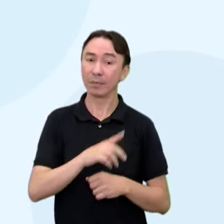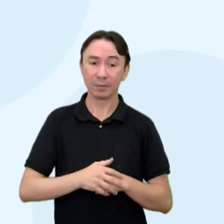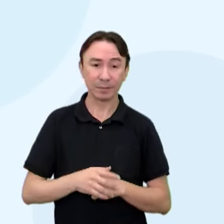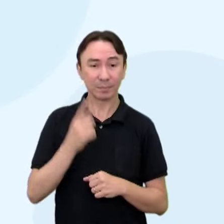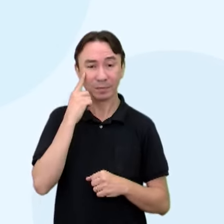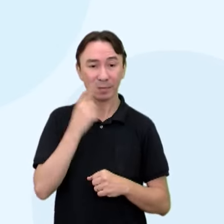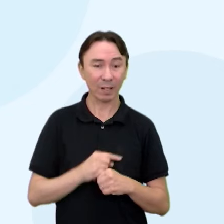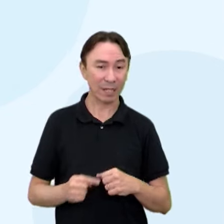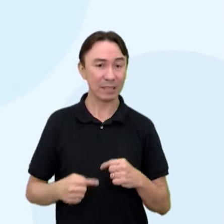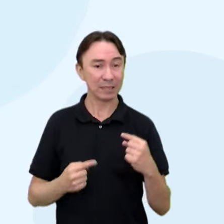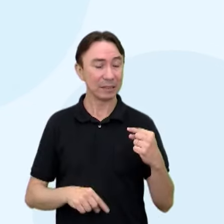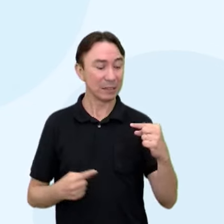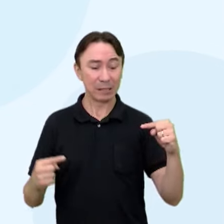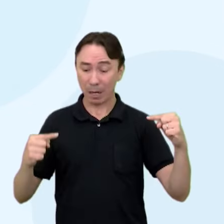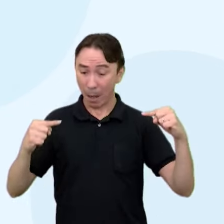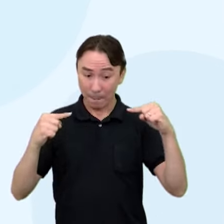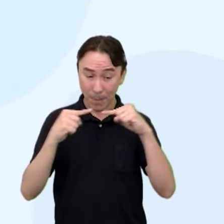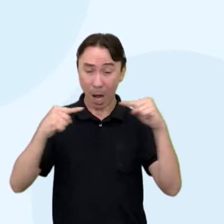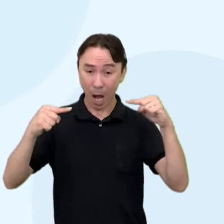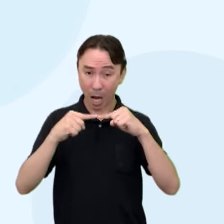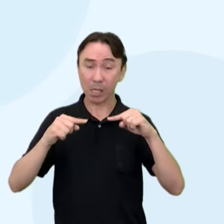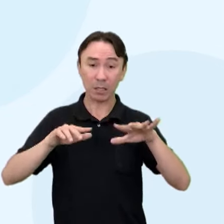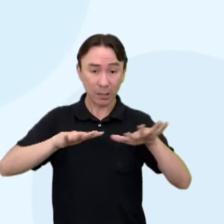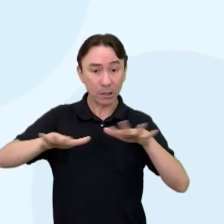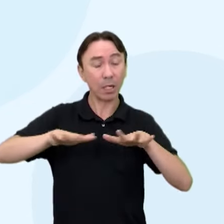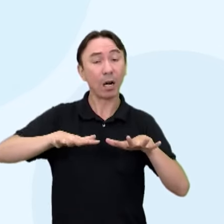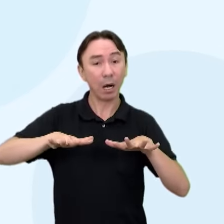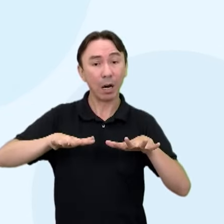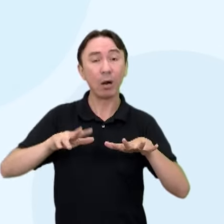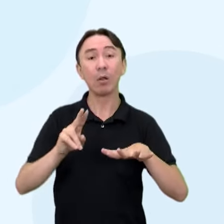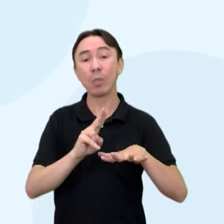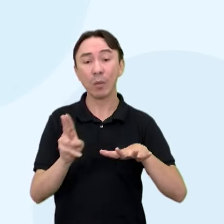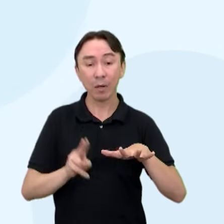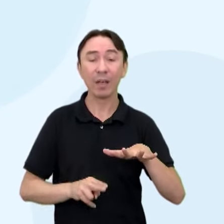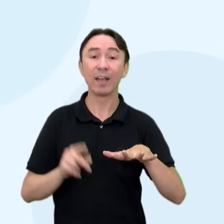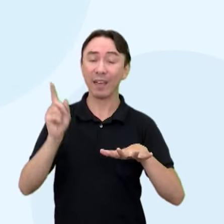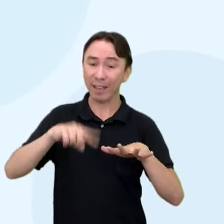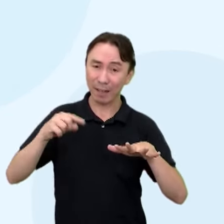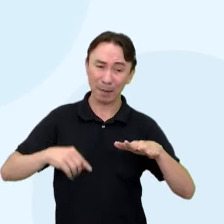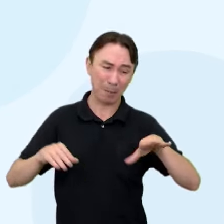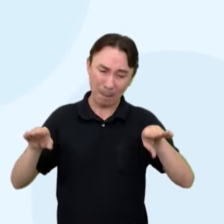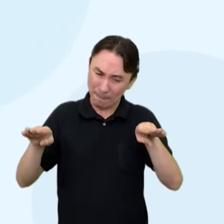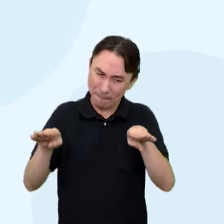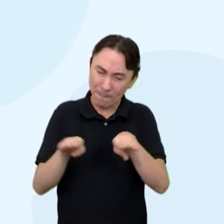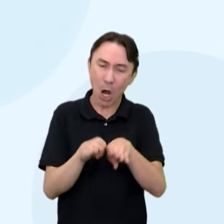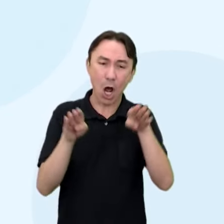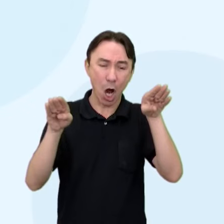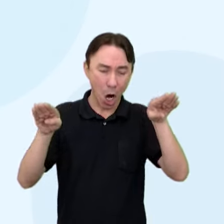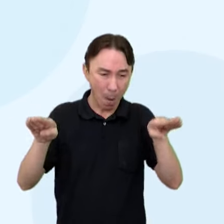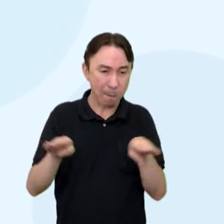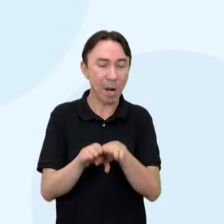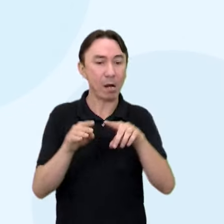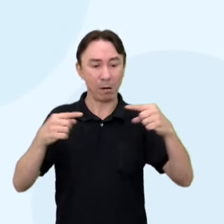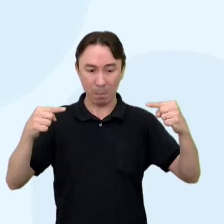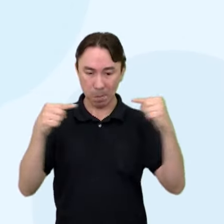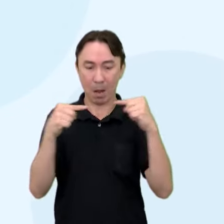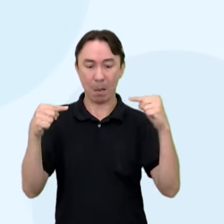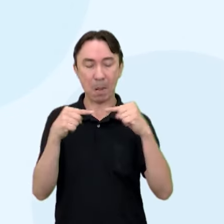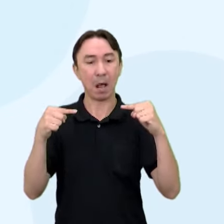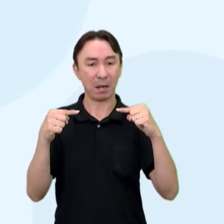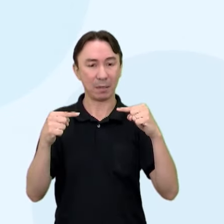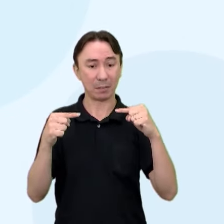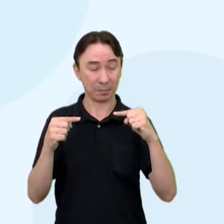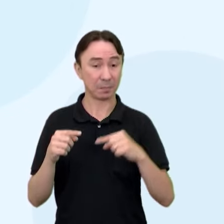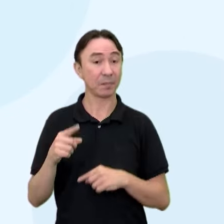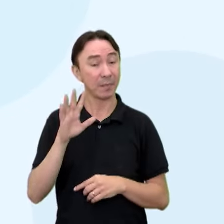se encontrando, ela tem um movimento aí que nós chamamos, né, de zona de convergência, né, que é importante retratar para vocês